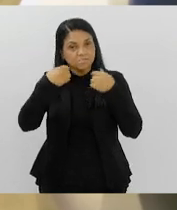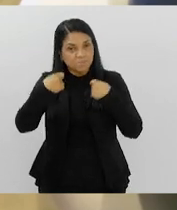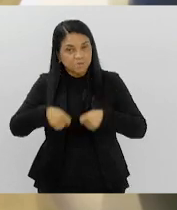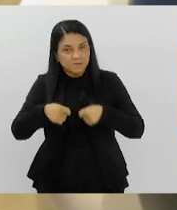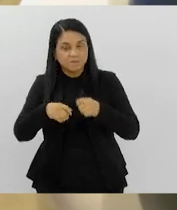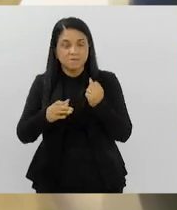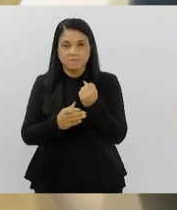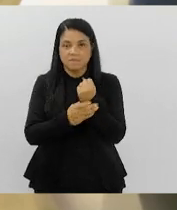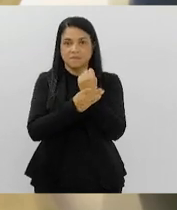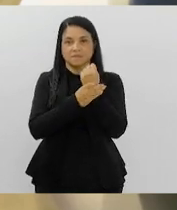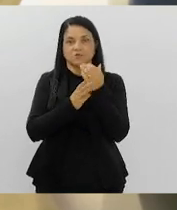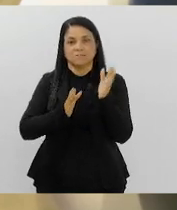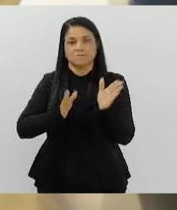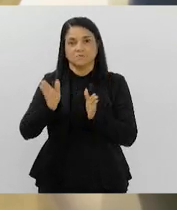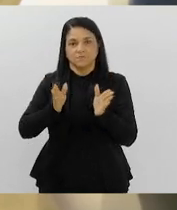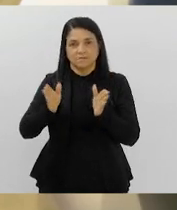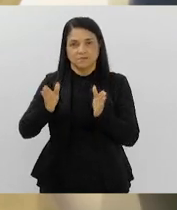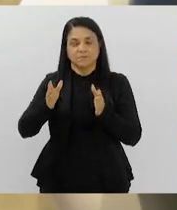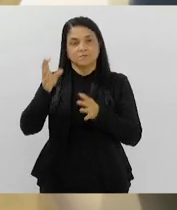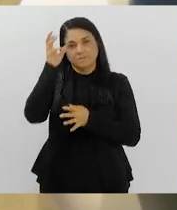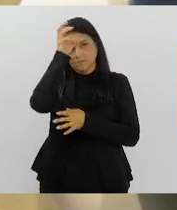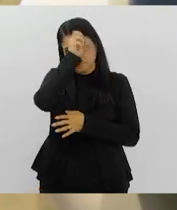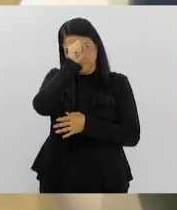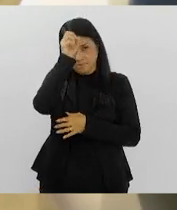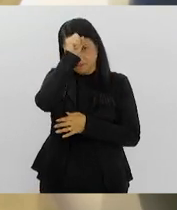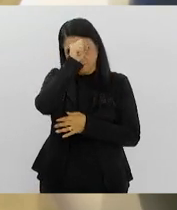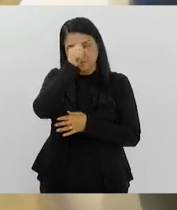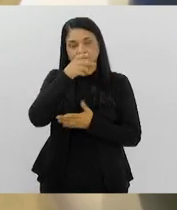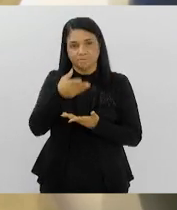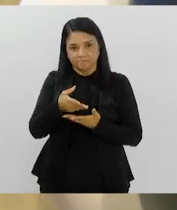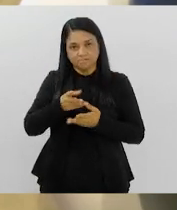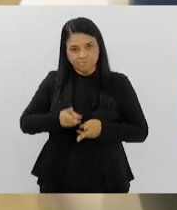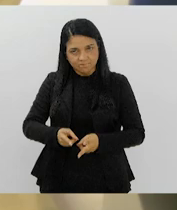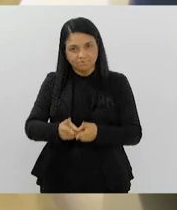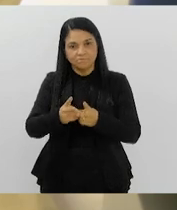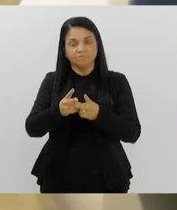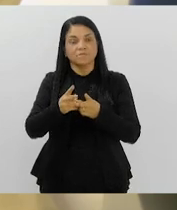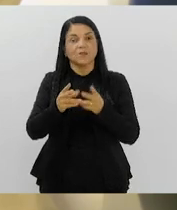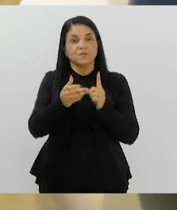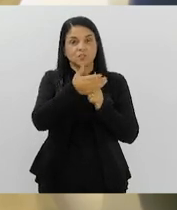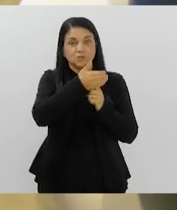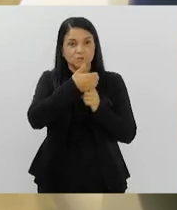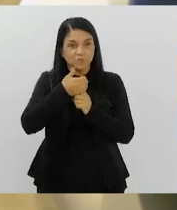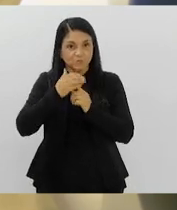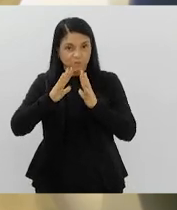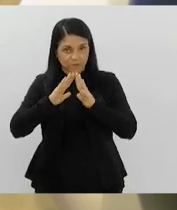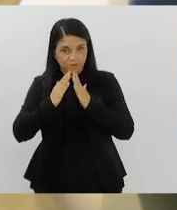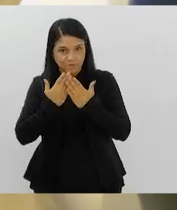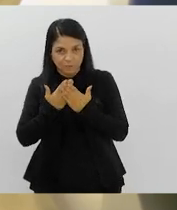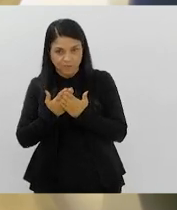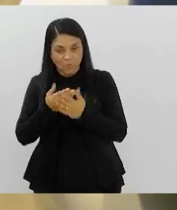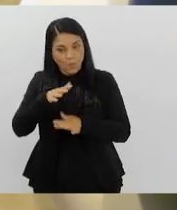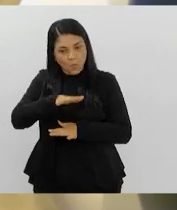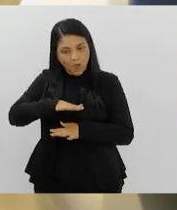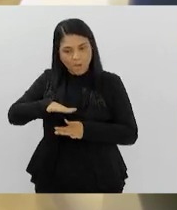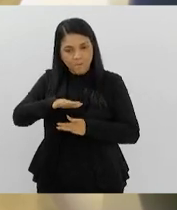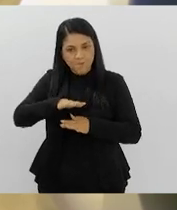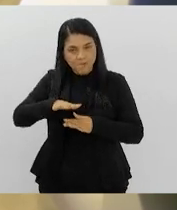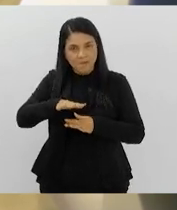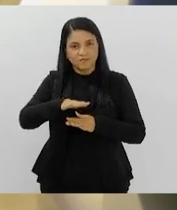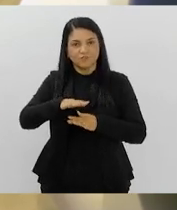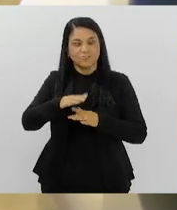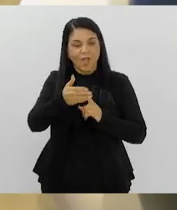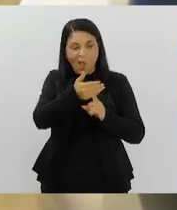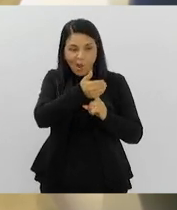o acesso à permanência e à aprendizagem. E uma escola, de fato, acolhedora, uma escola que tenha um ambiente escolar tanto acolhedor